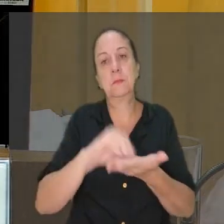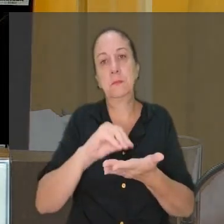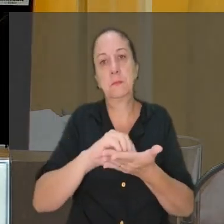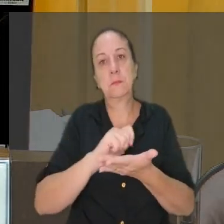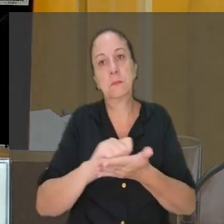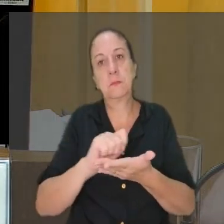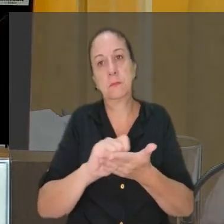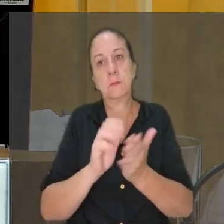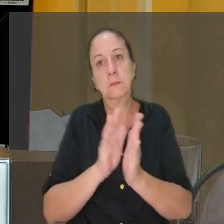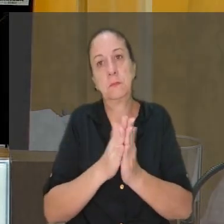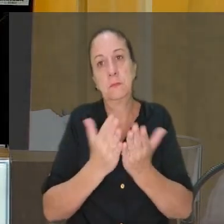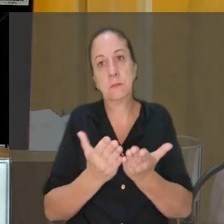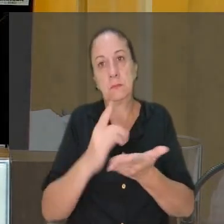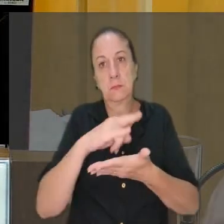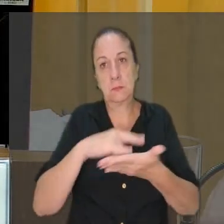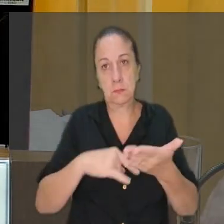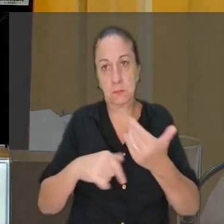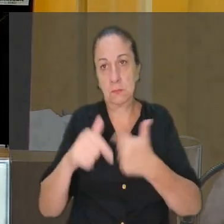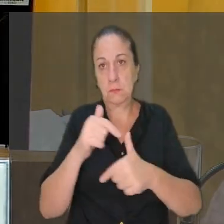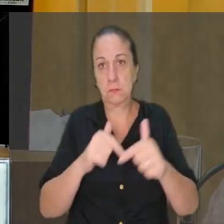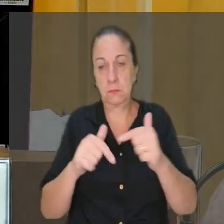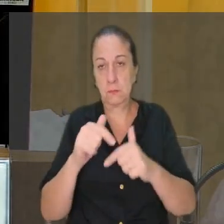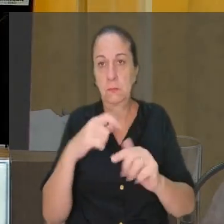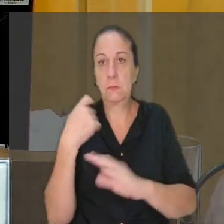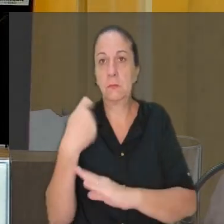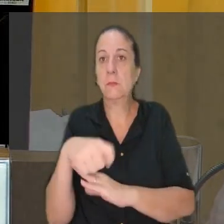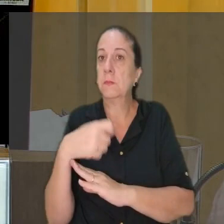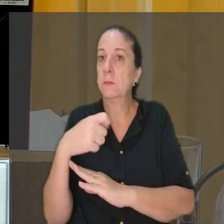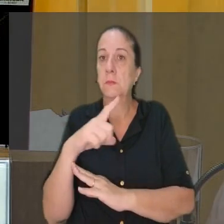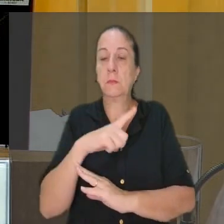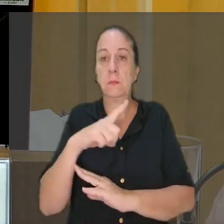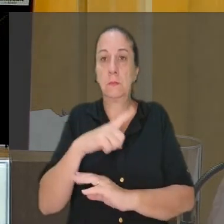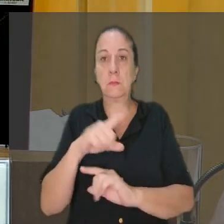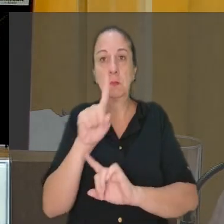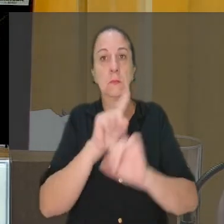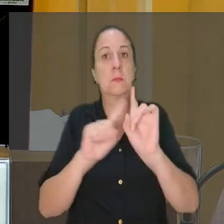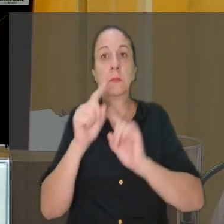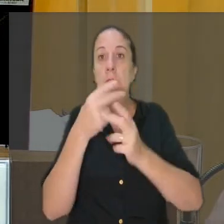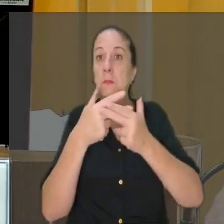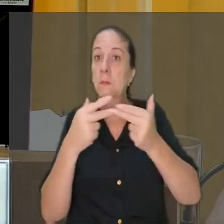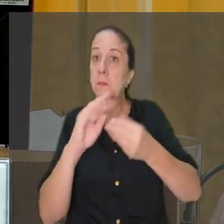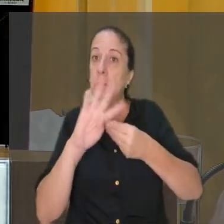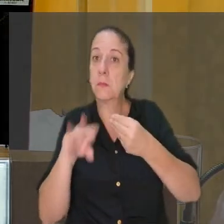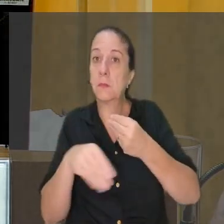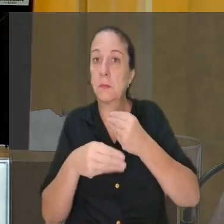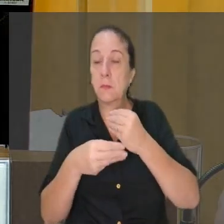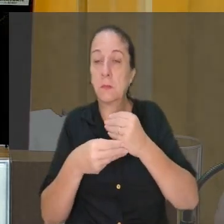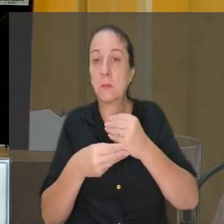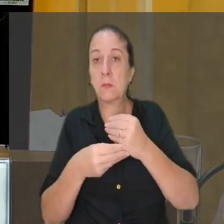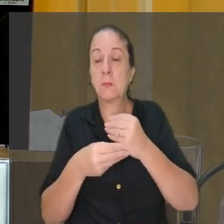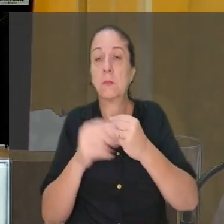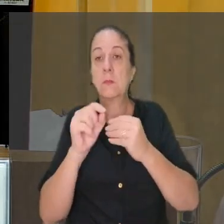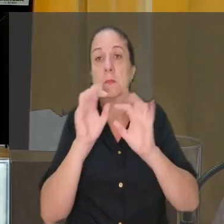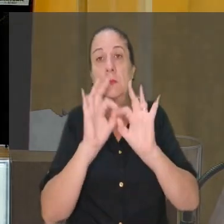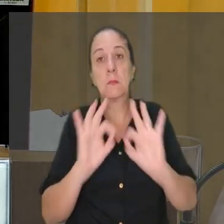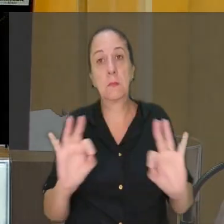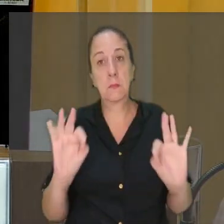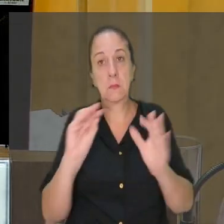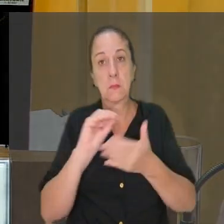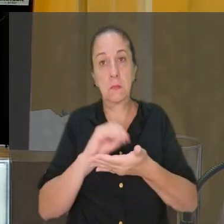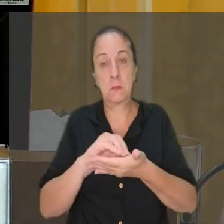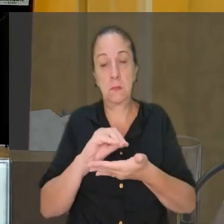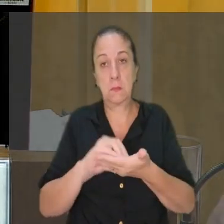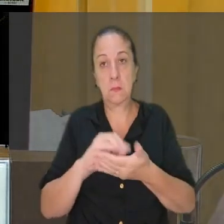de anotação do contrato de trabalho, é necessário que haja alguma peculiaridade adicional do que a simples